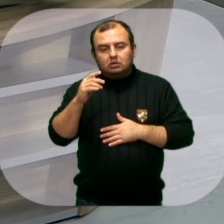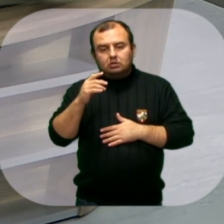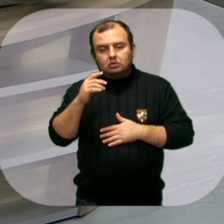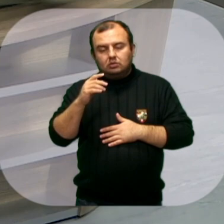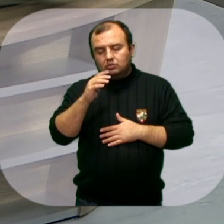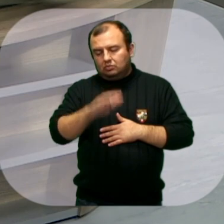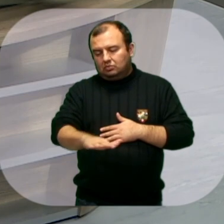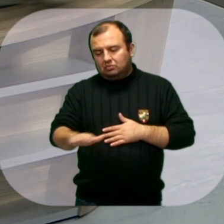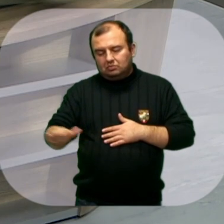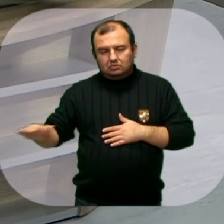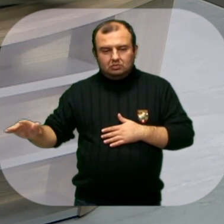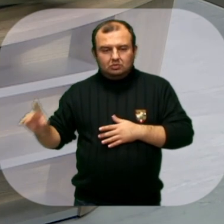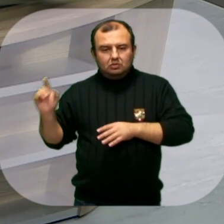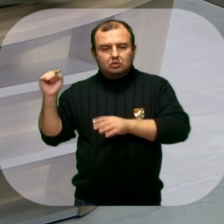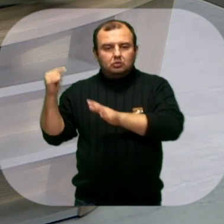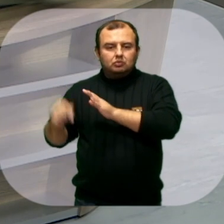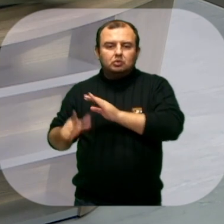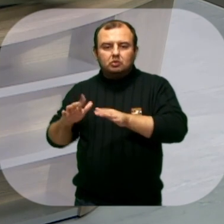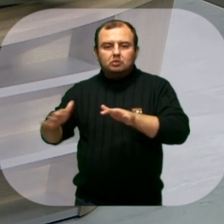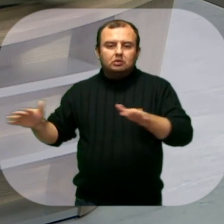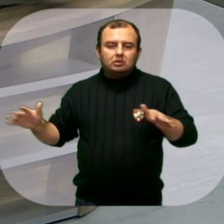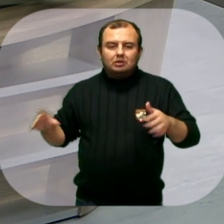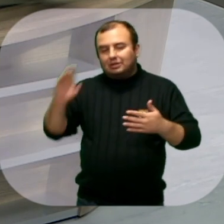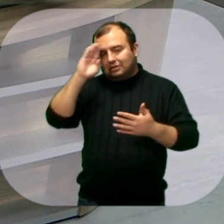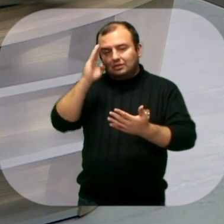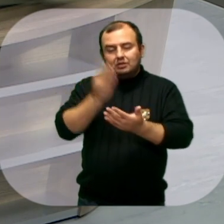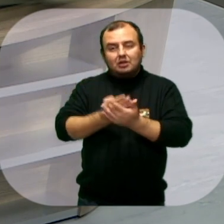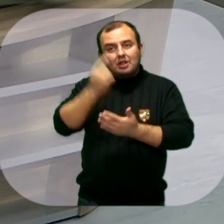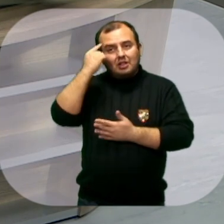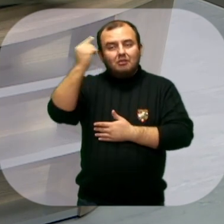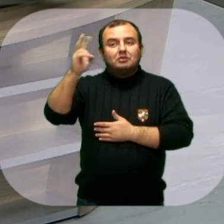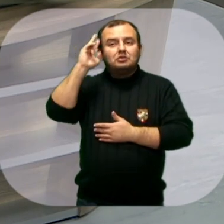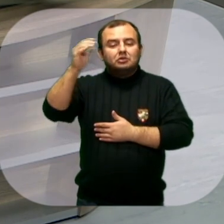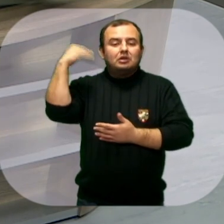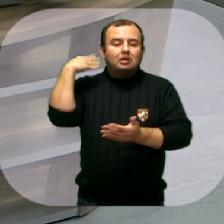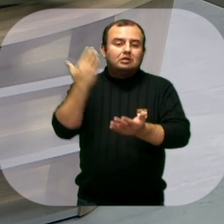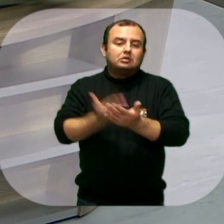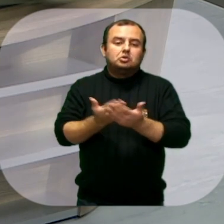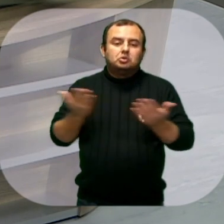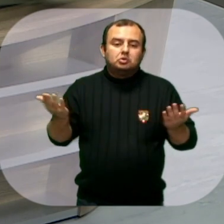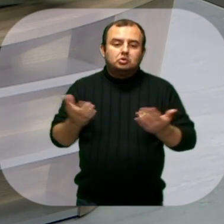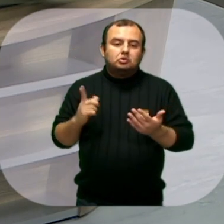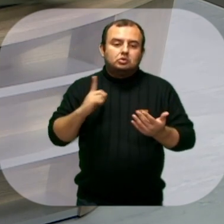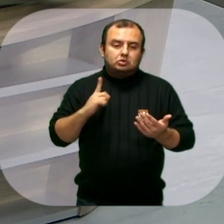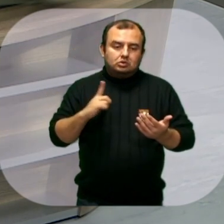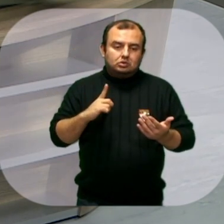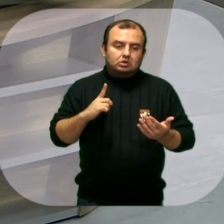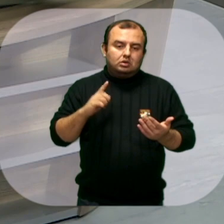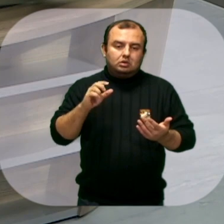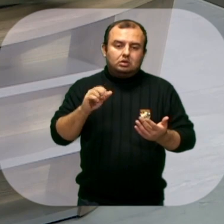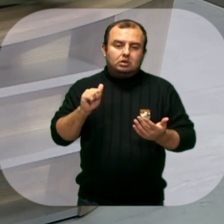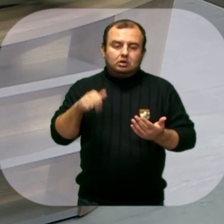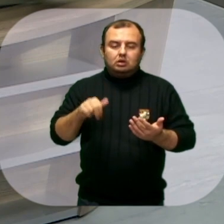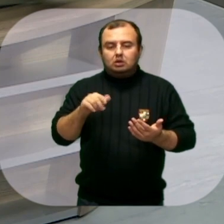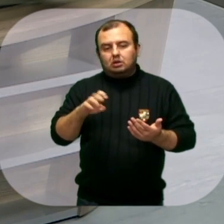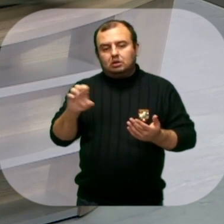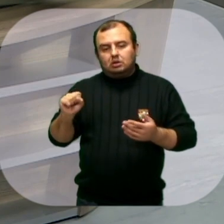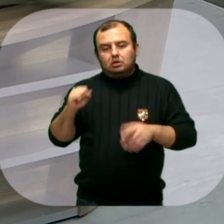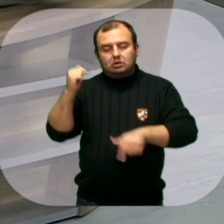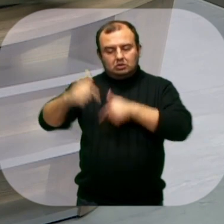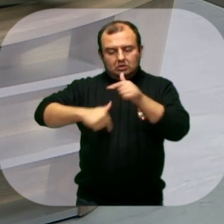mar. Aí eu não acredito que ela lembra dessa história até hoje, que tinha uns anõezinhos fazendo